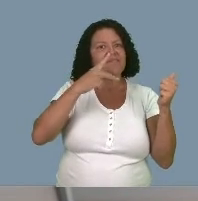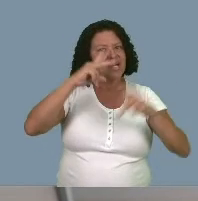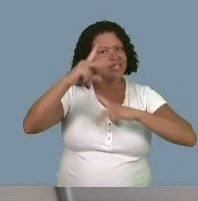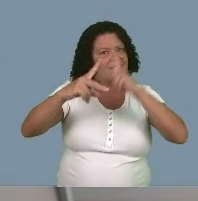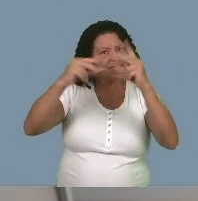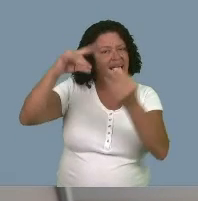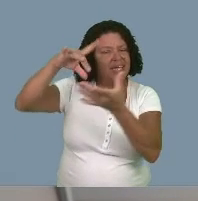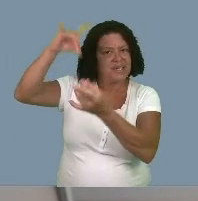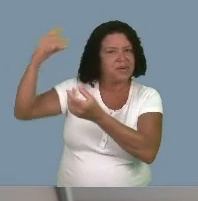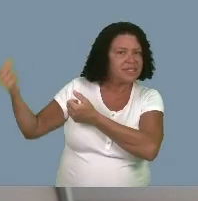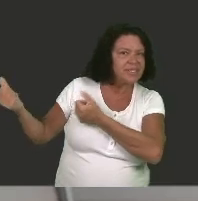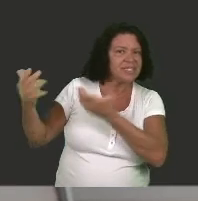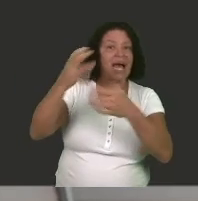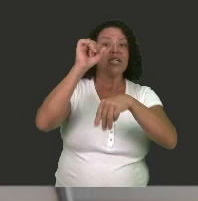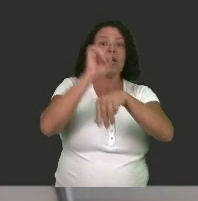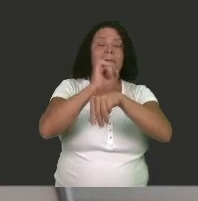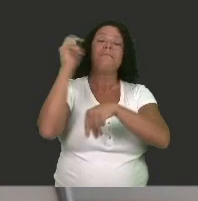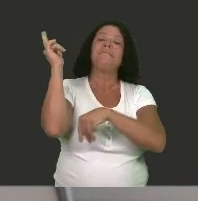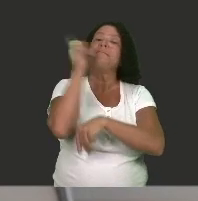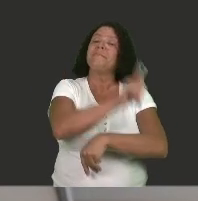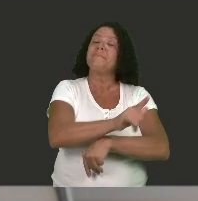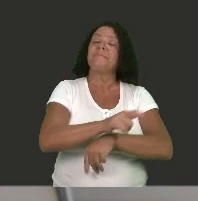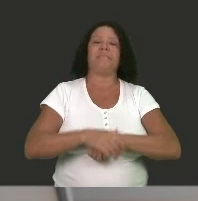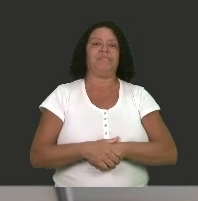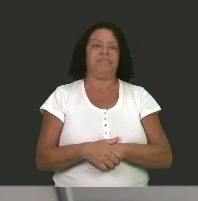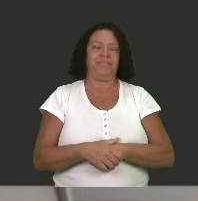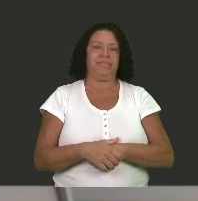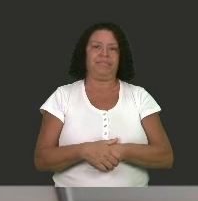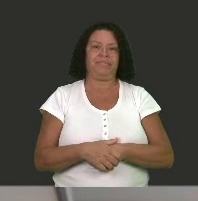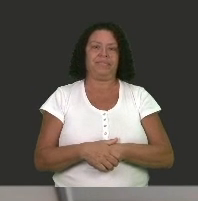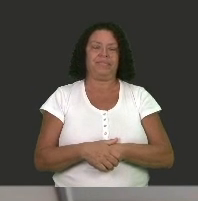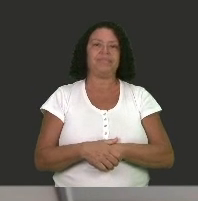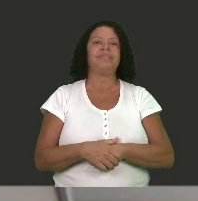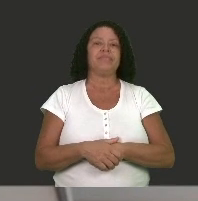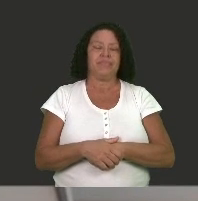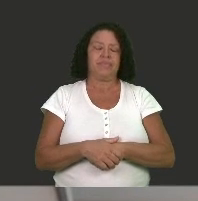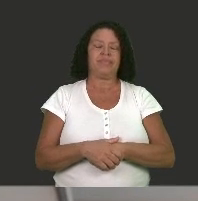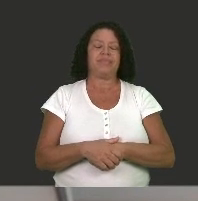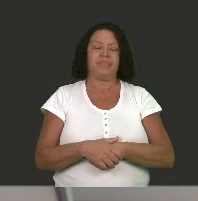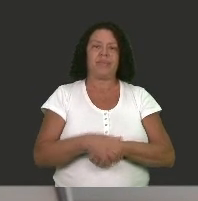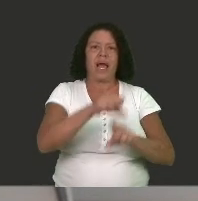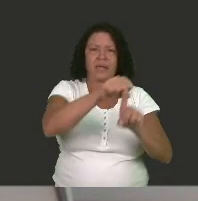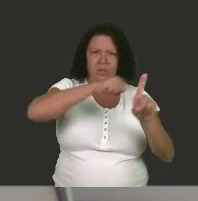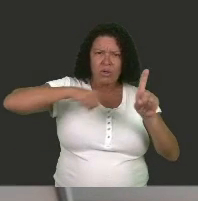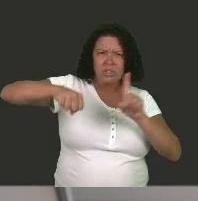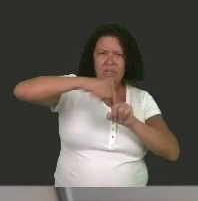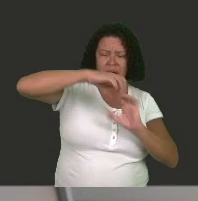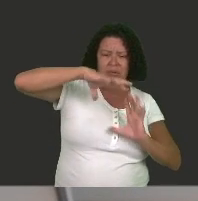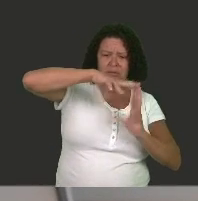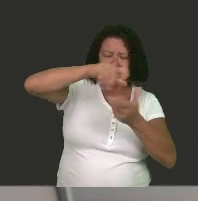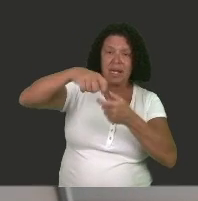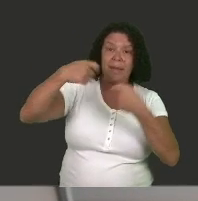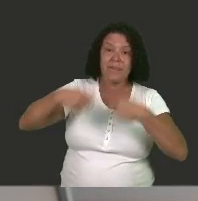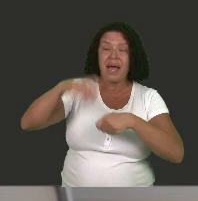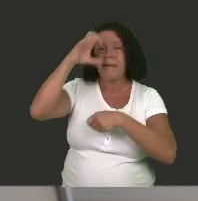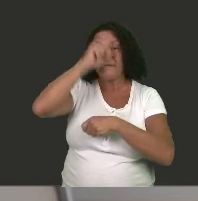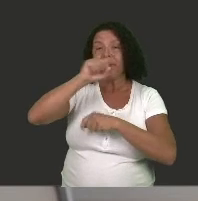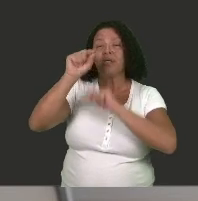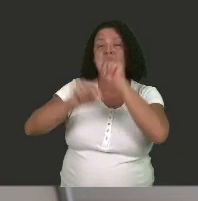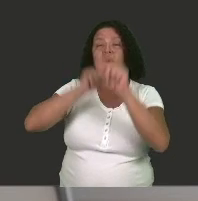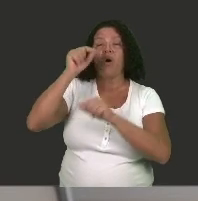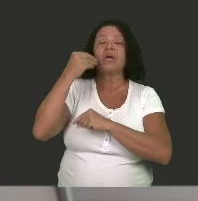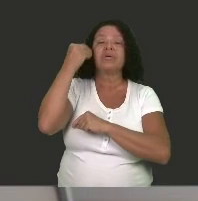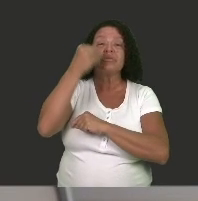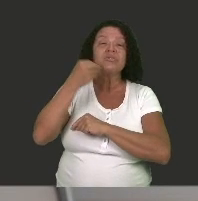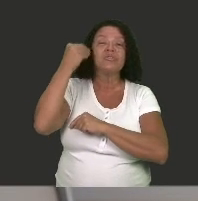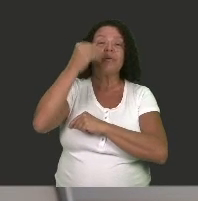espíritos esperam alcançar. A sociedade terrestre está necessitando aprender, pela